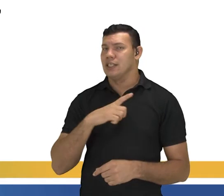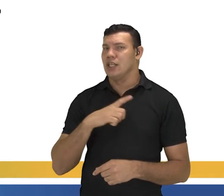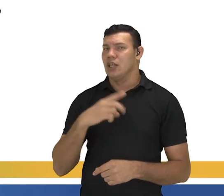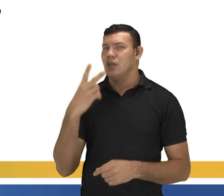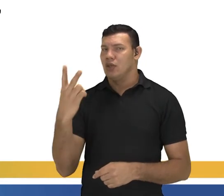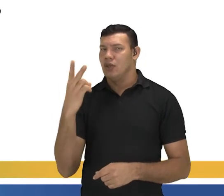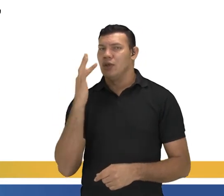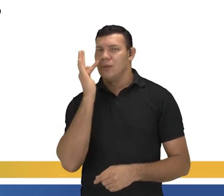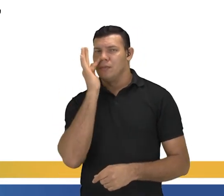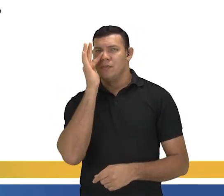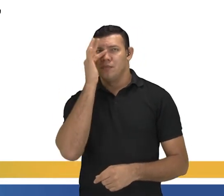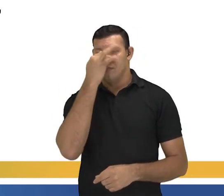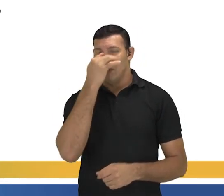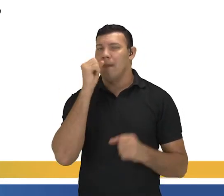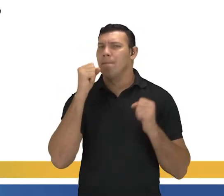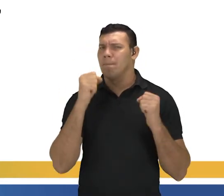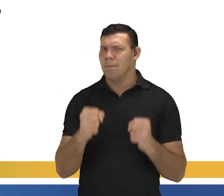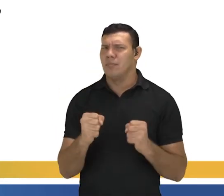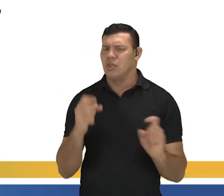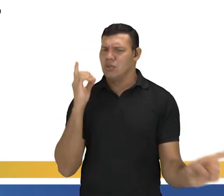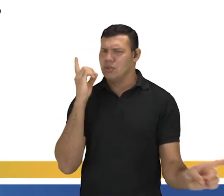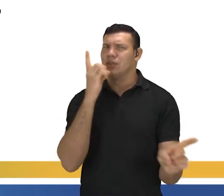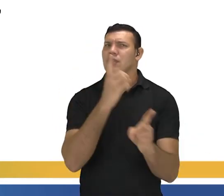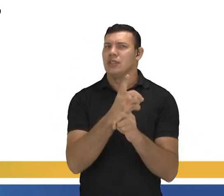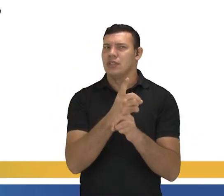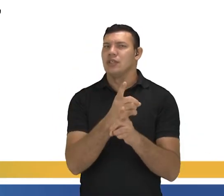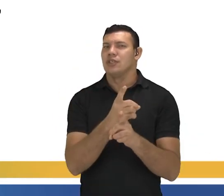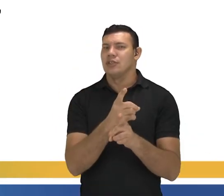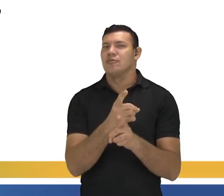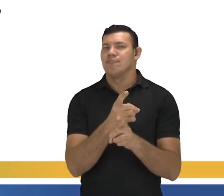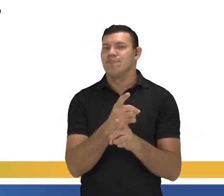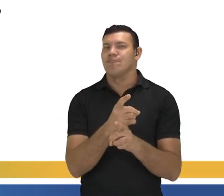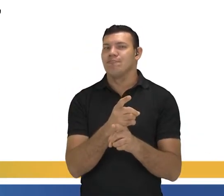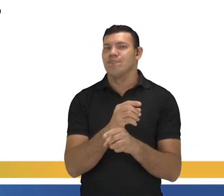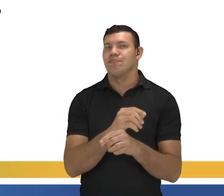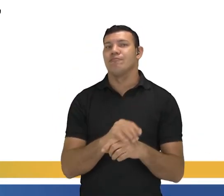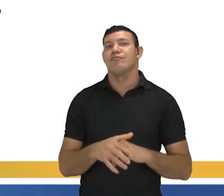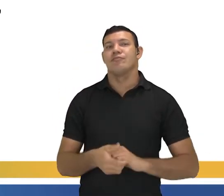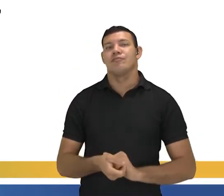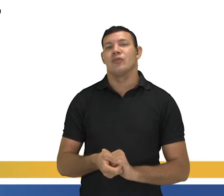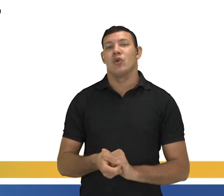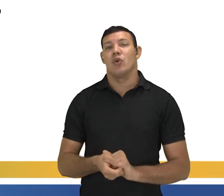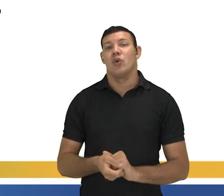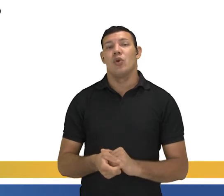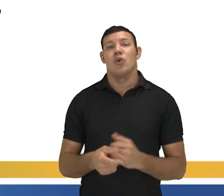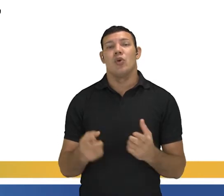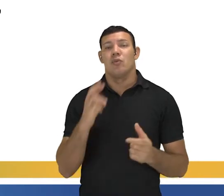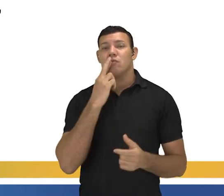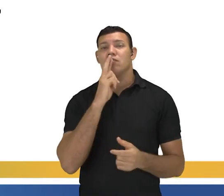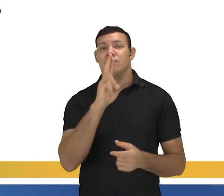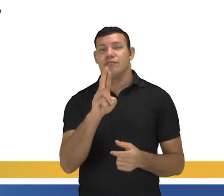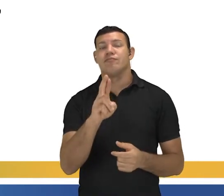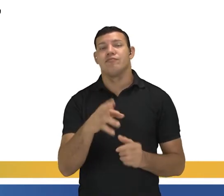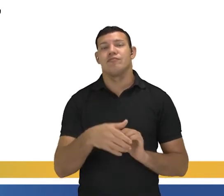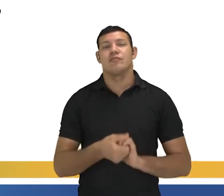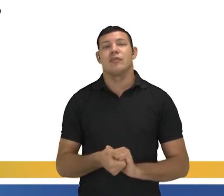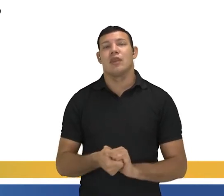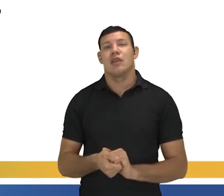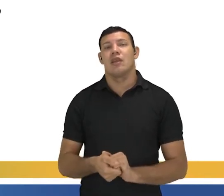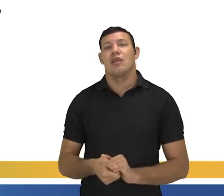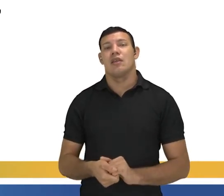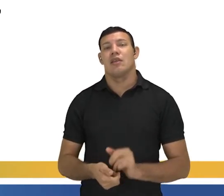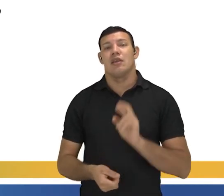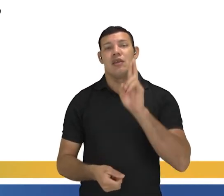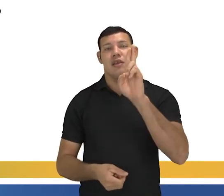resistores, você pode achar o REC fazendo o produto entre eles e dividindo pela soma entre eles. R1 vezes